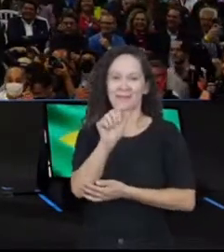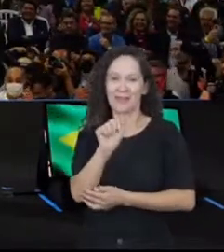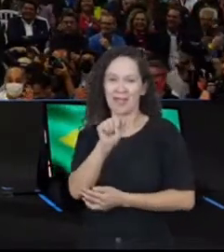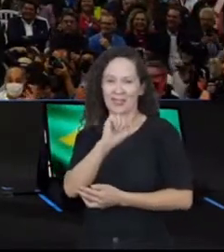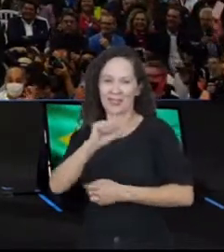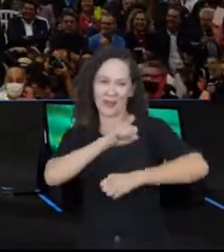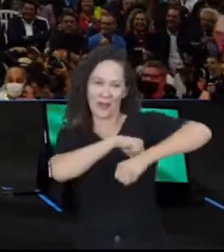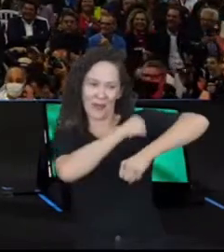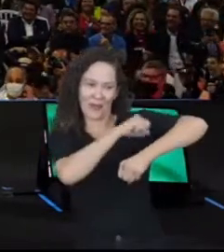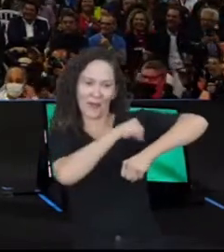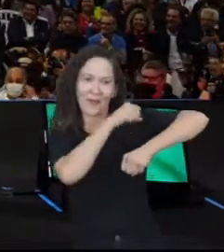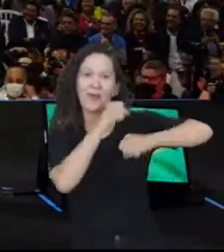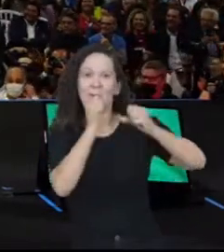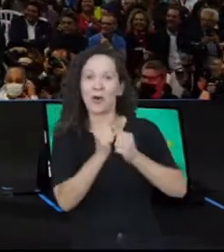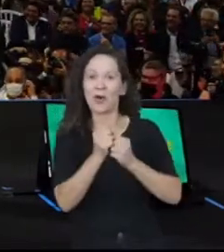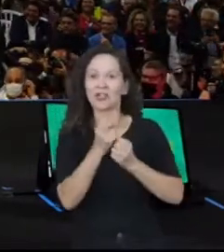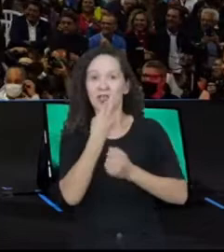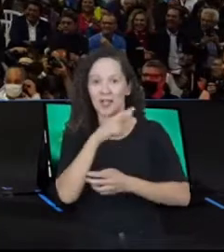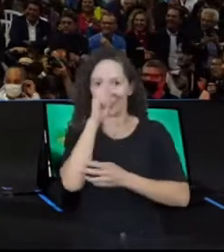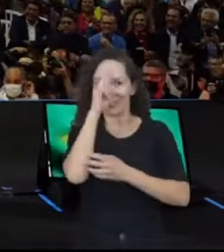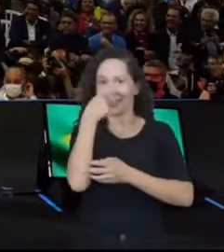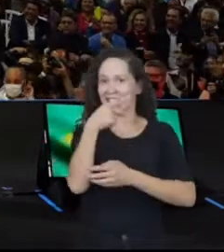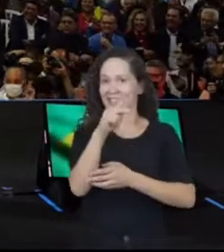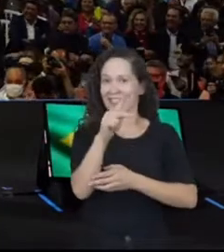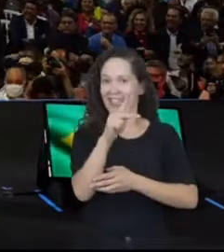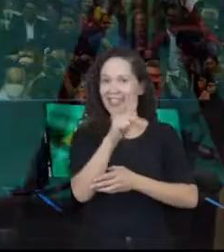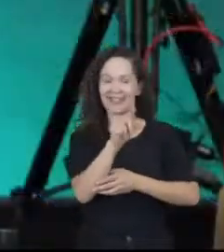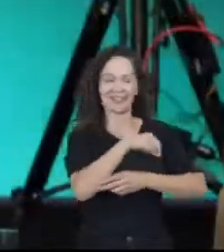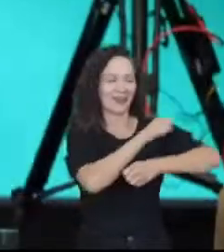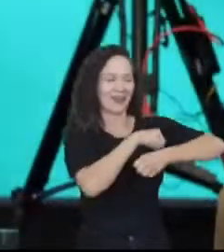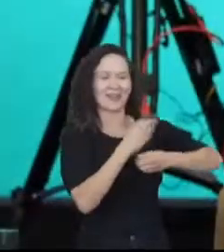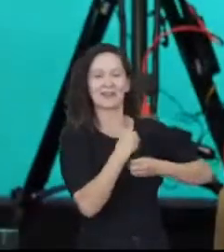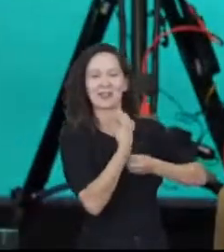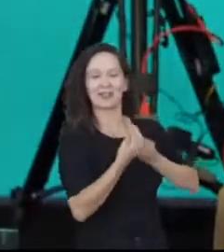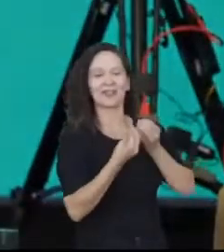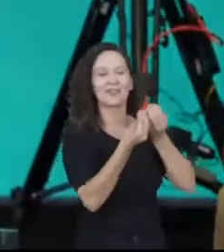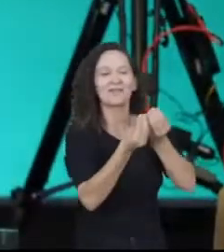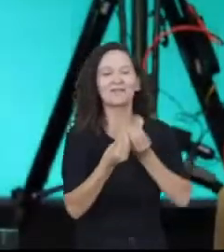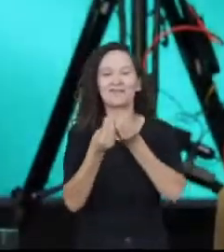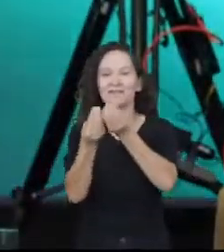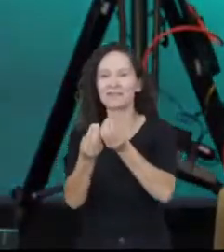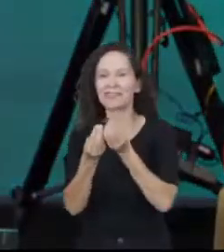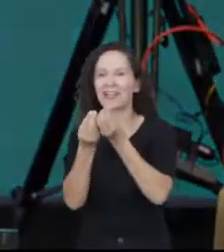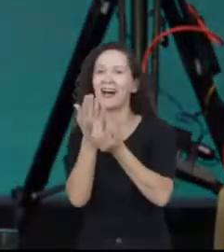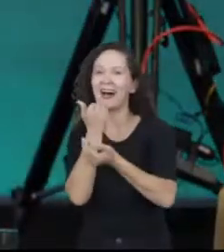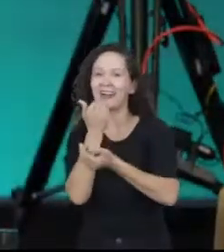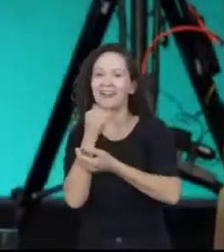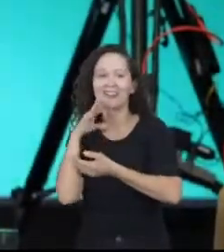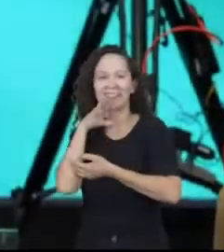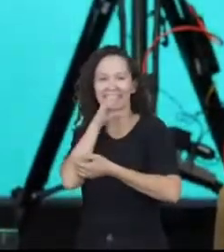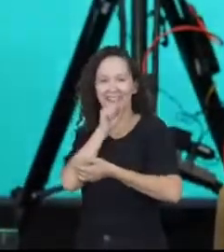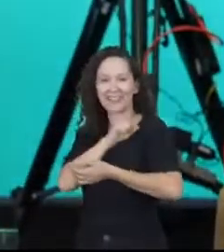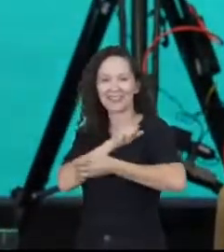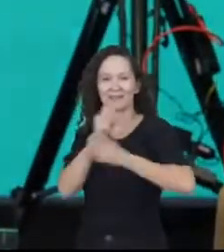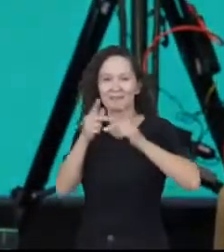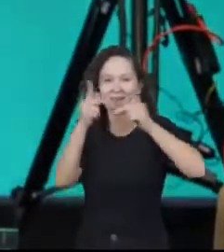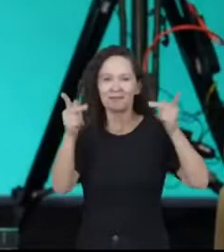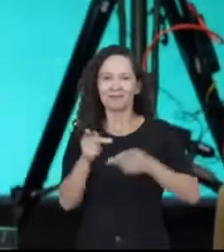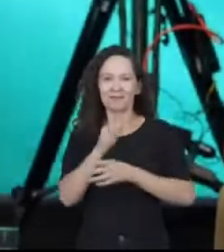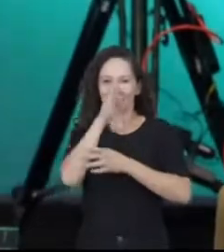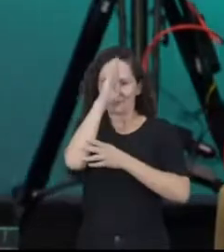no restaurante dela só para servir, sabe, Lula e Chuchu, que eu acho que vai ser o prato predileto em todo o